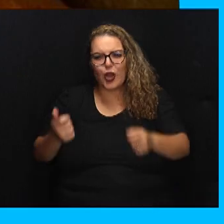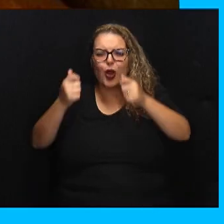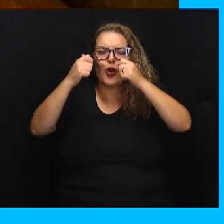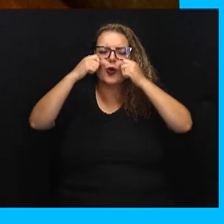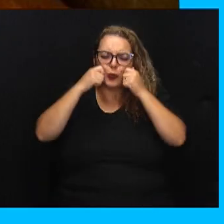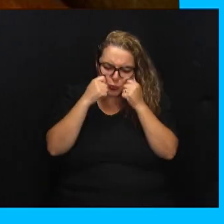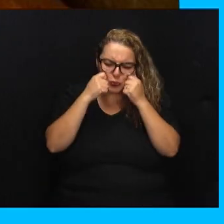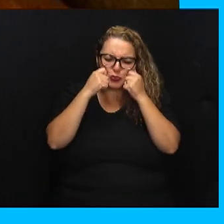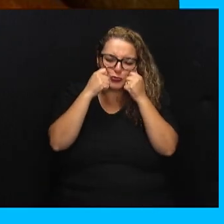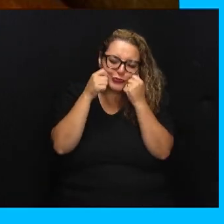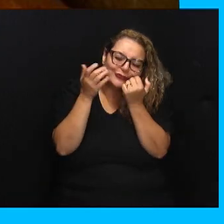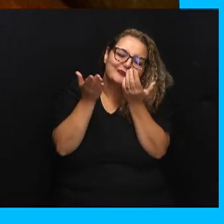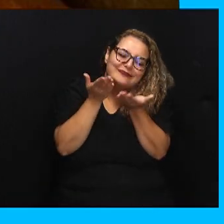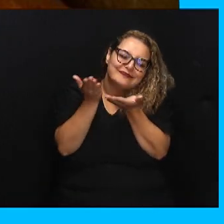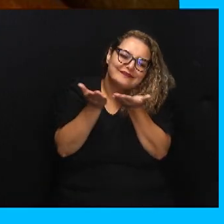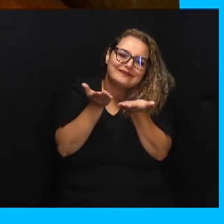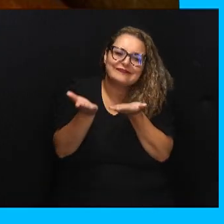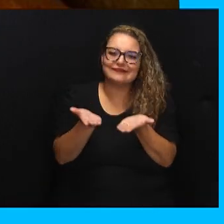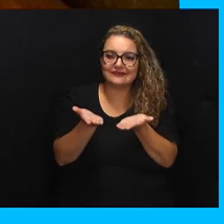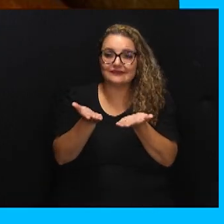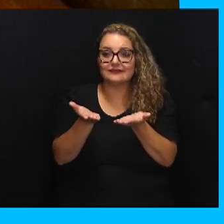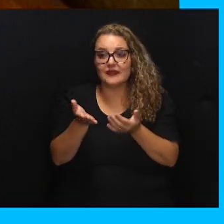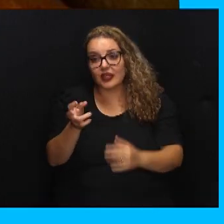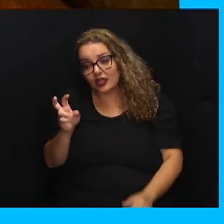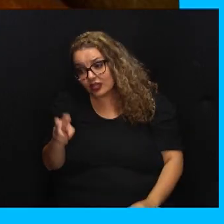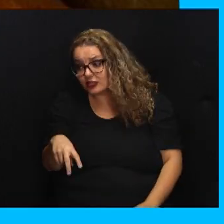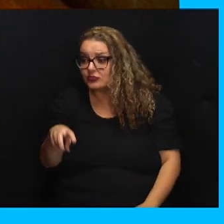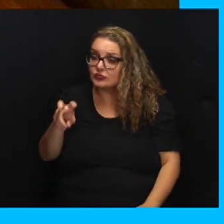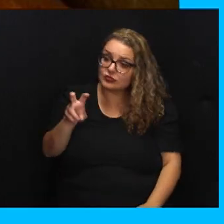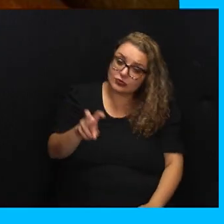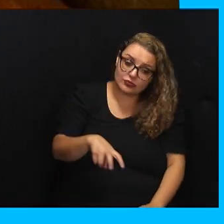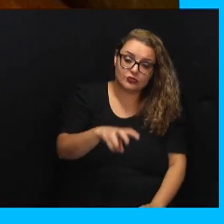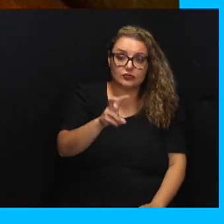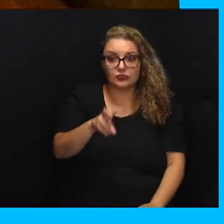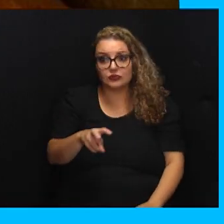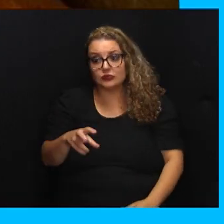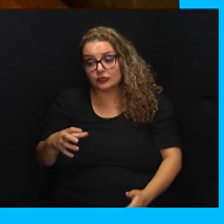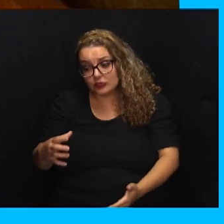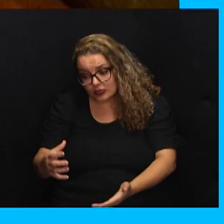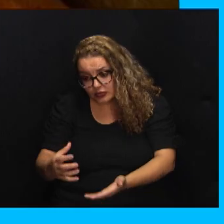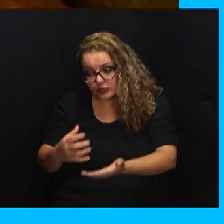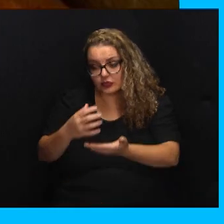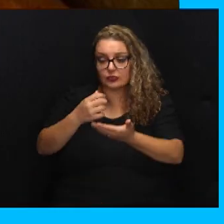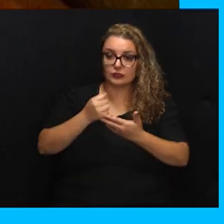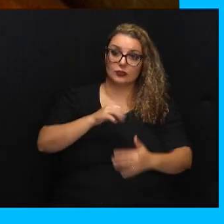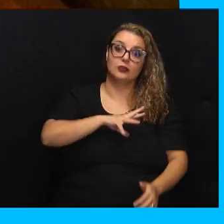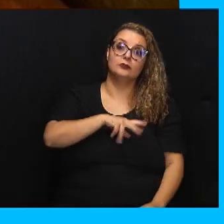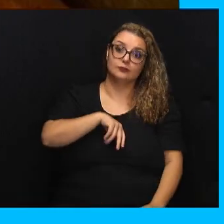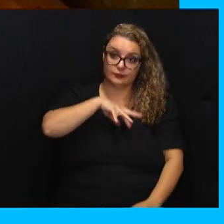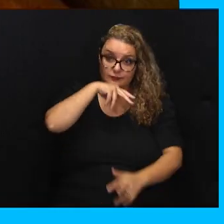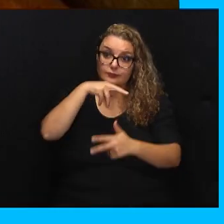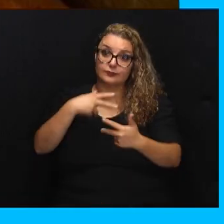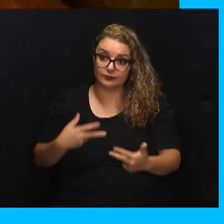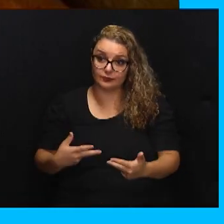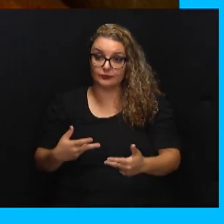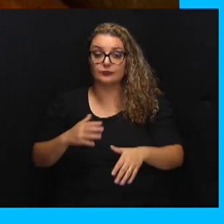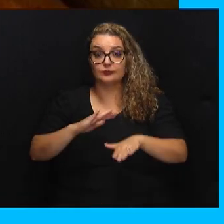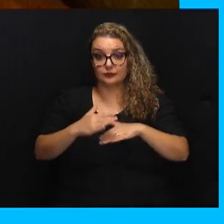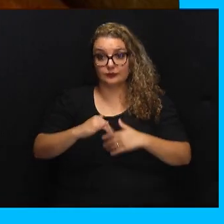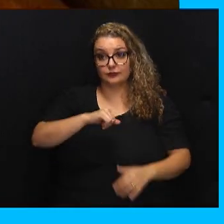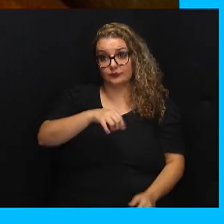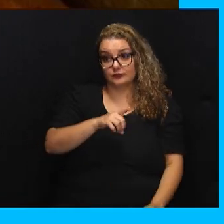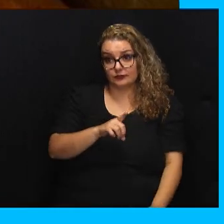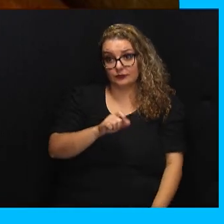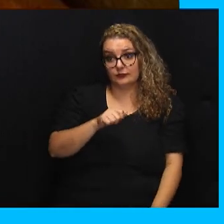e docilidade. Ele estava vagando nas ruas quando foi resgatado pelo SAMU Animal, no bairro Jardim